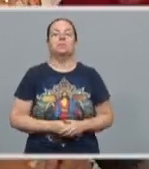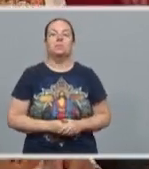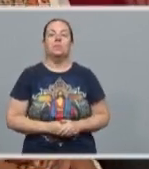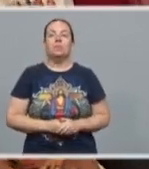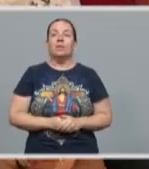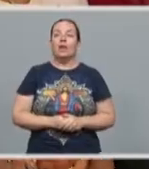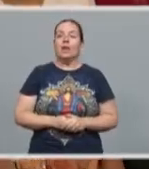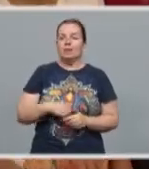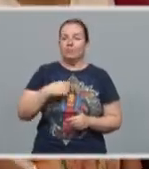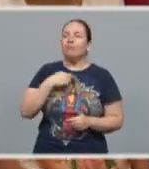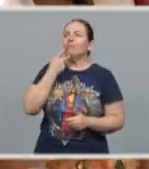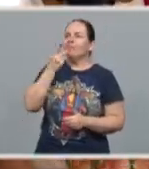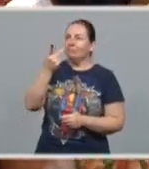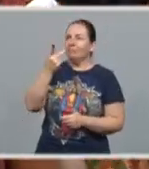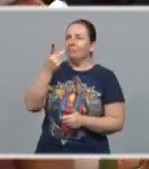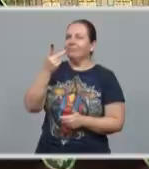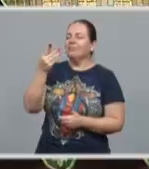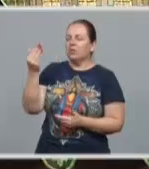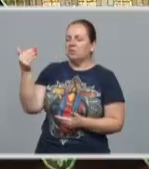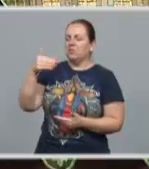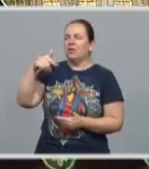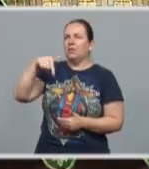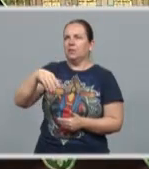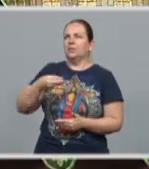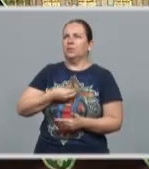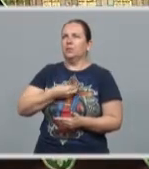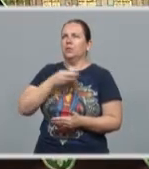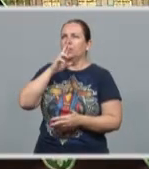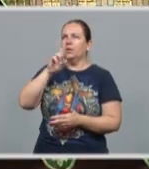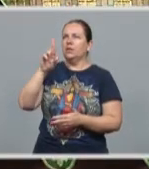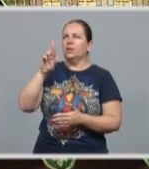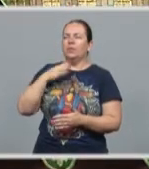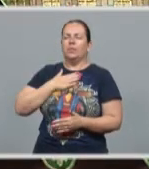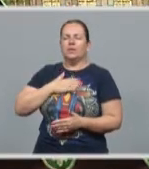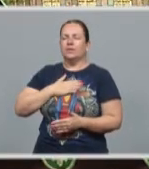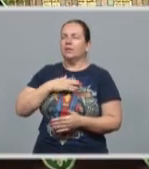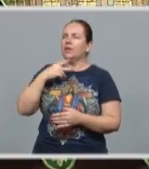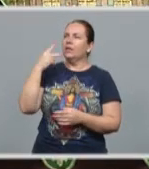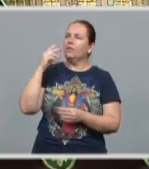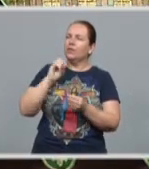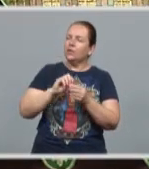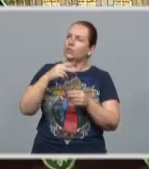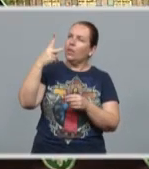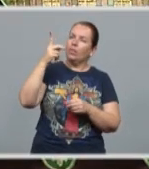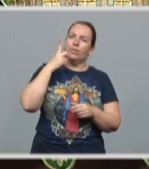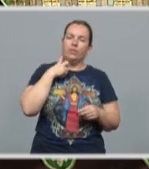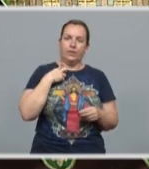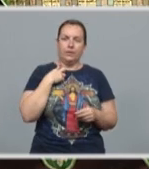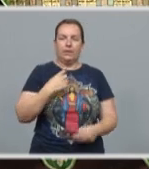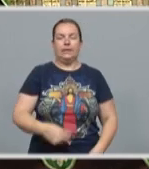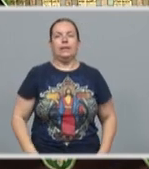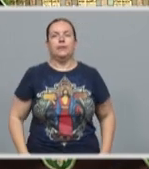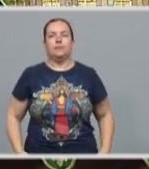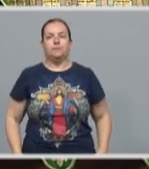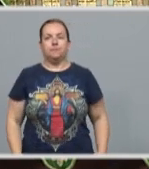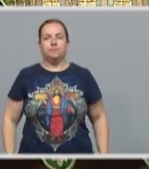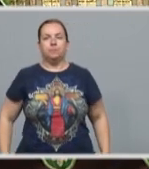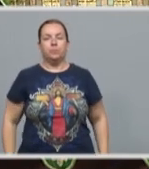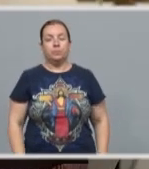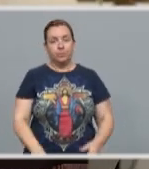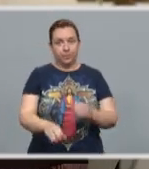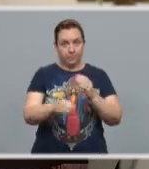Todos. Eu disse, eis que vem o Senhor, com prazer faço a vossa